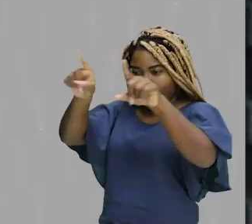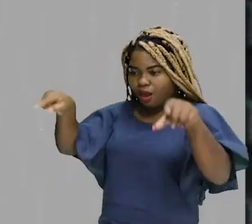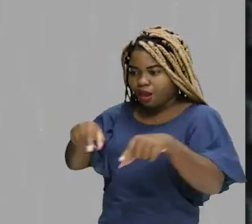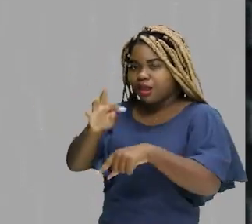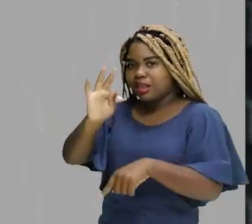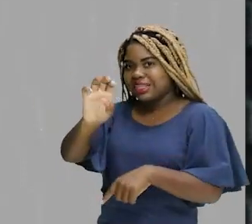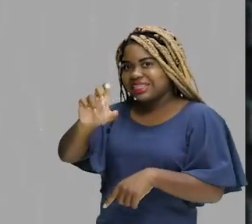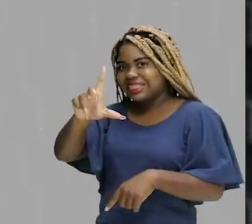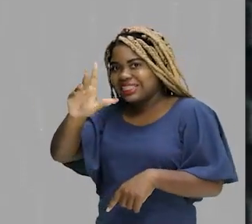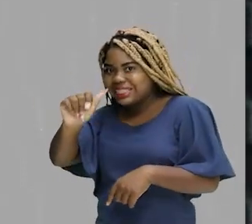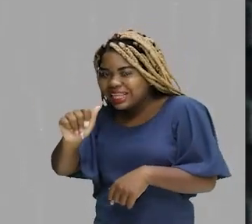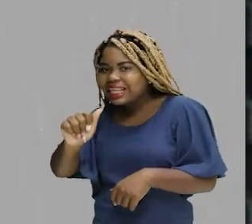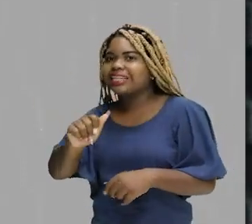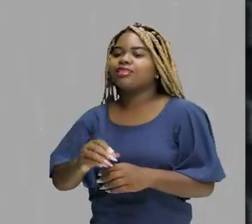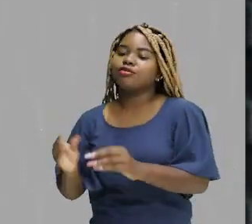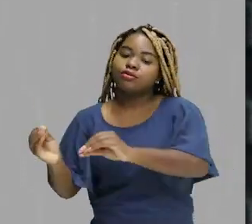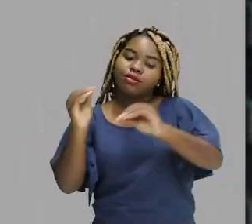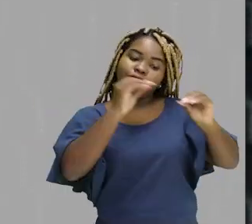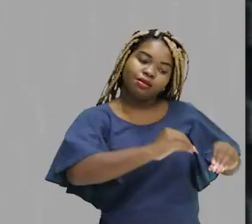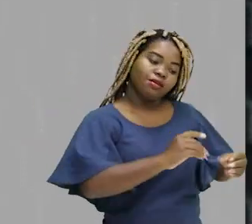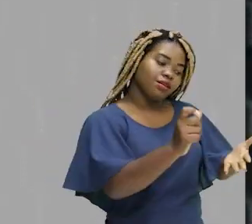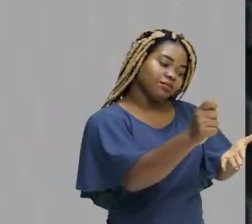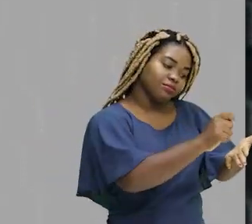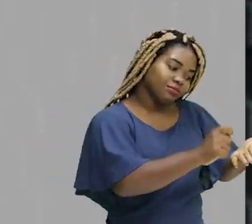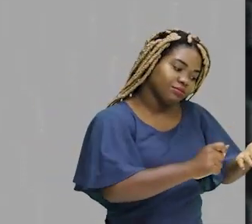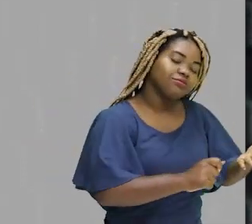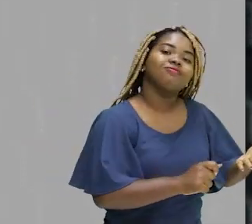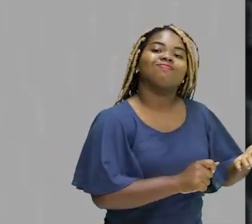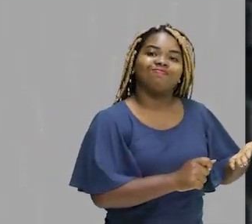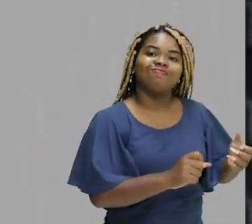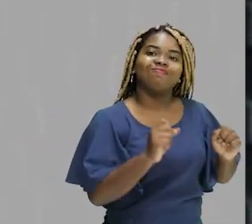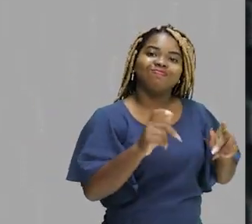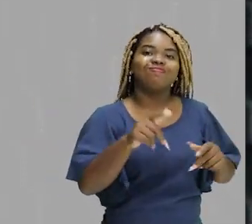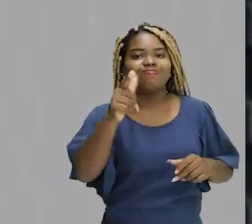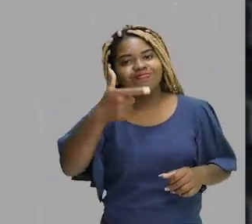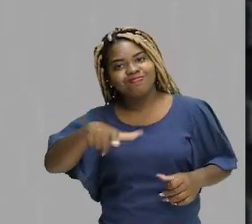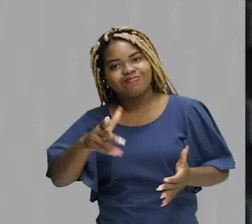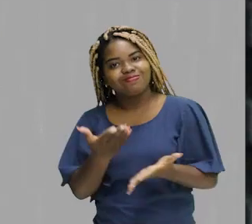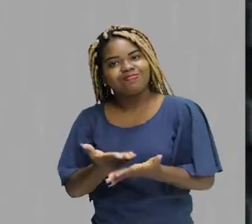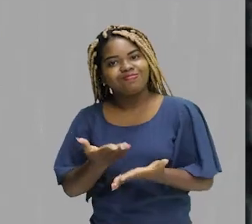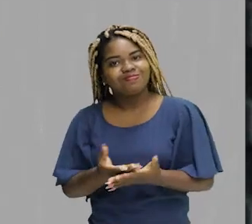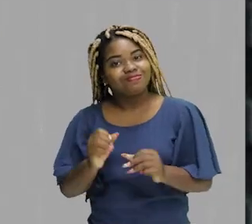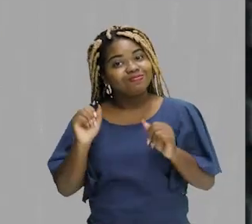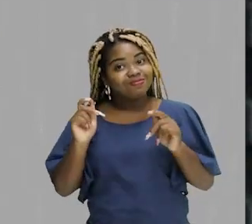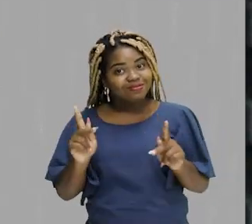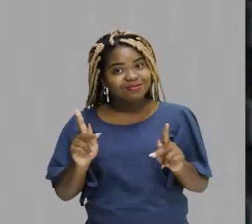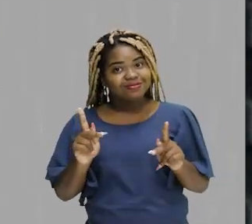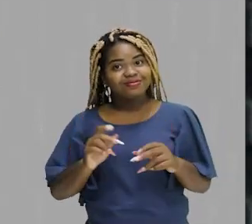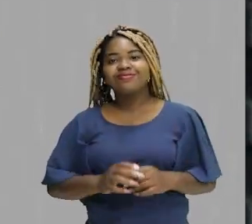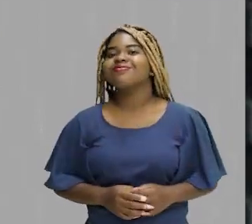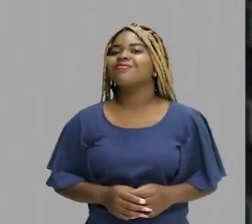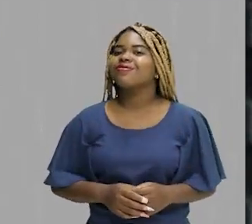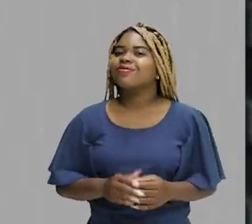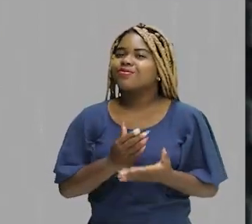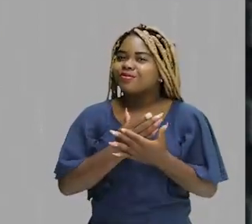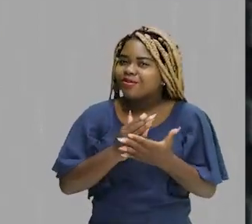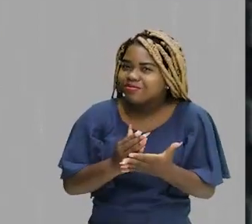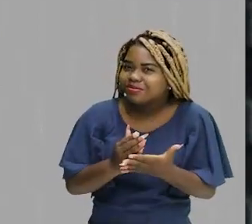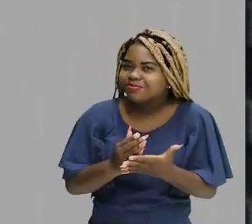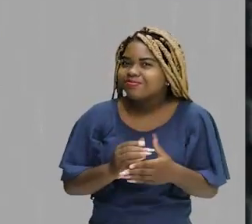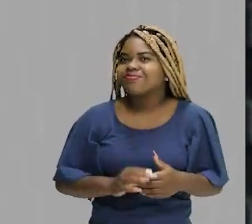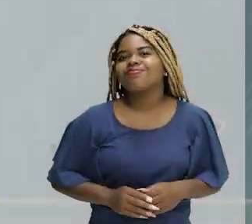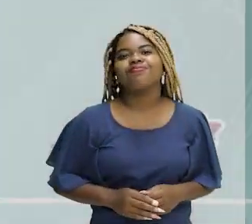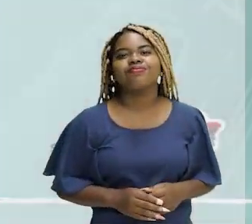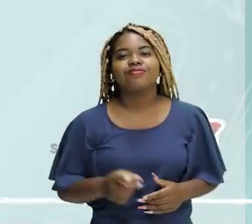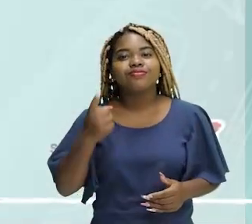essas informações para o seu caderno e você vai continuar os seus estudos. Show de bola? Vamos começar?